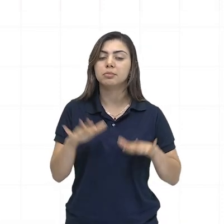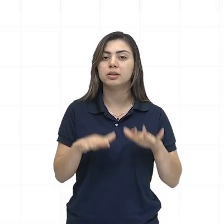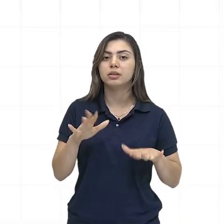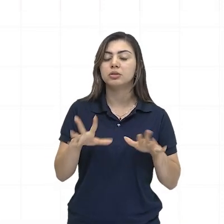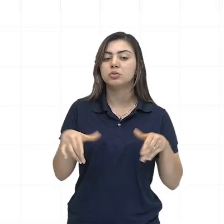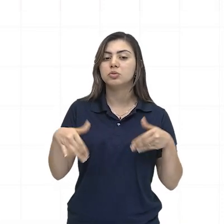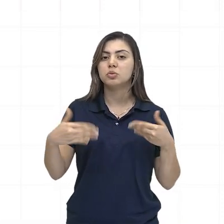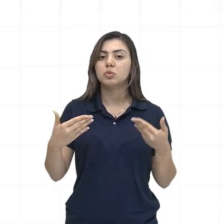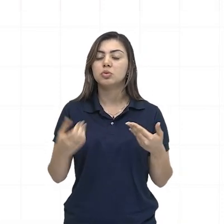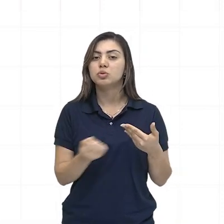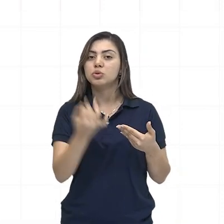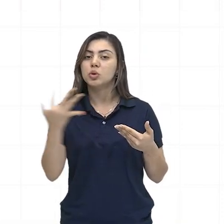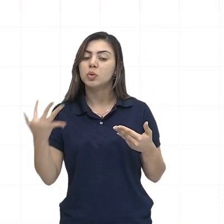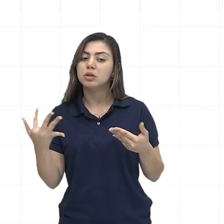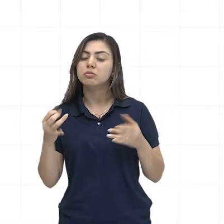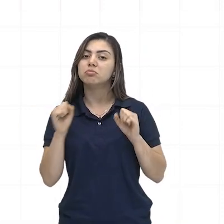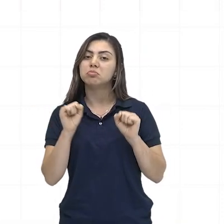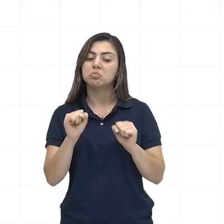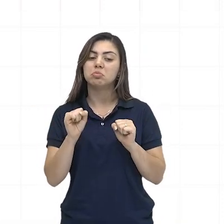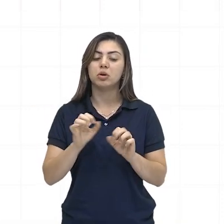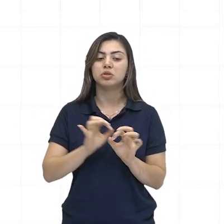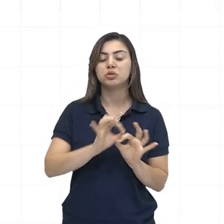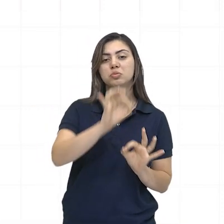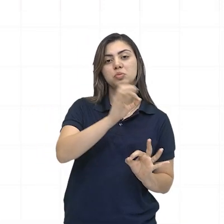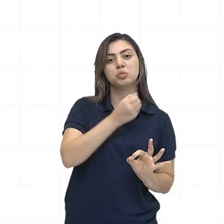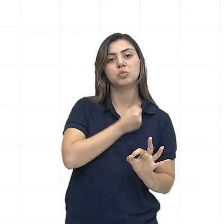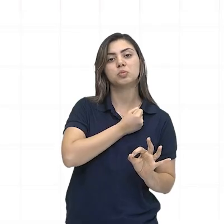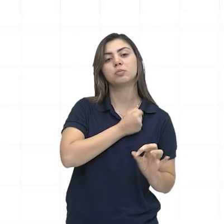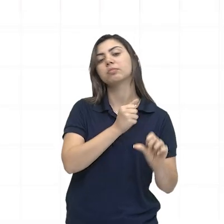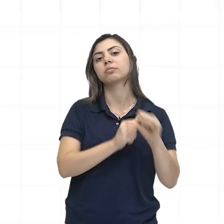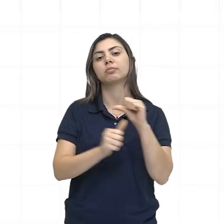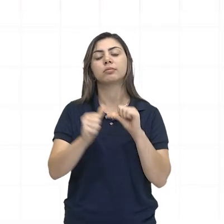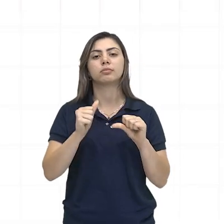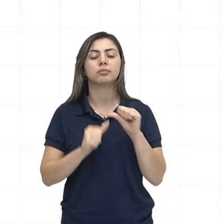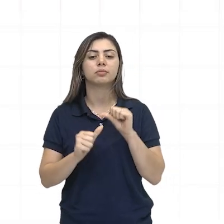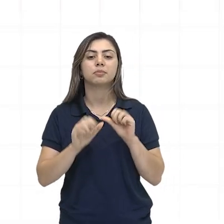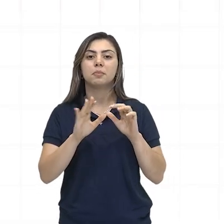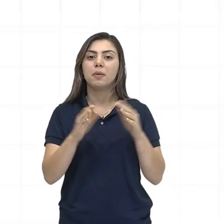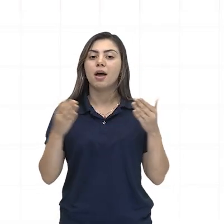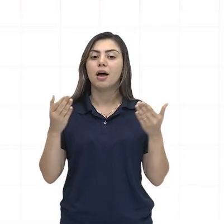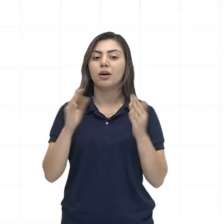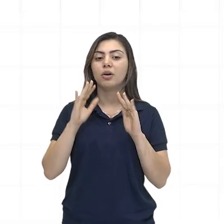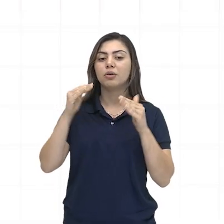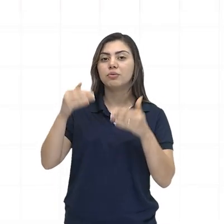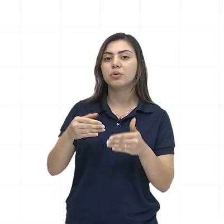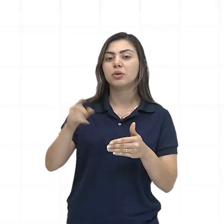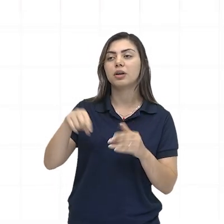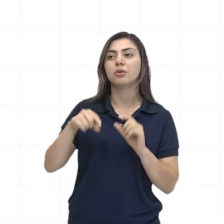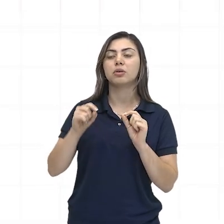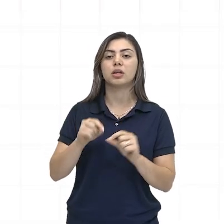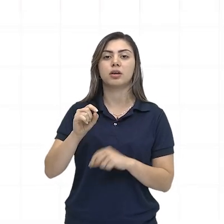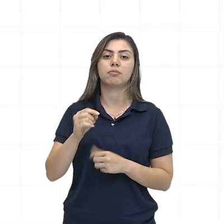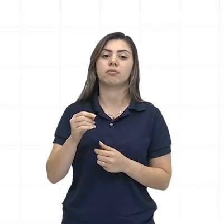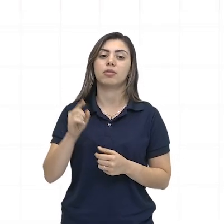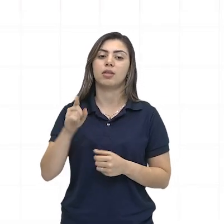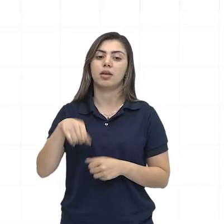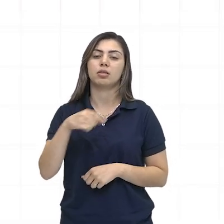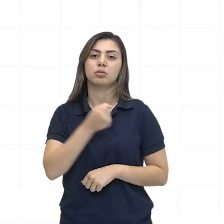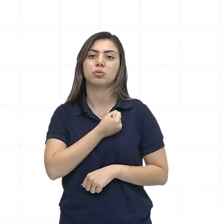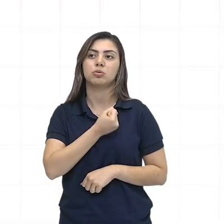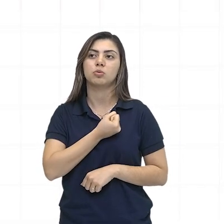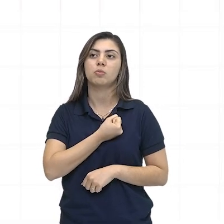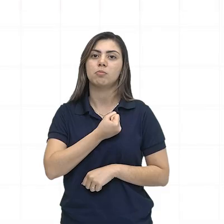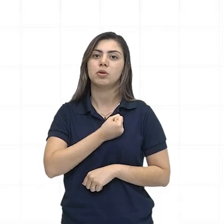aqui, você pode usar aqui, né, a escala que você quiser. Nesse caso aqui, como estamos trabalhando com números relativamente altos, não teria sentido,